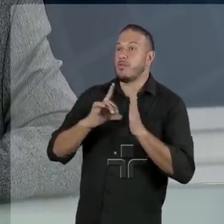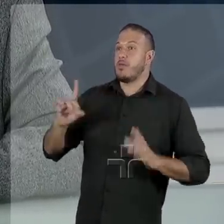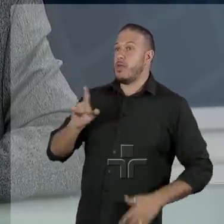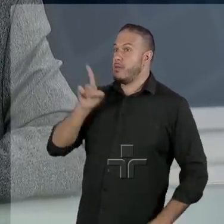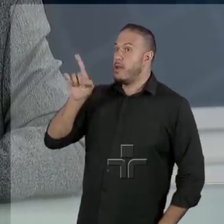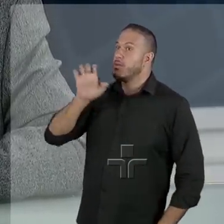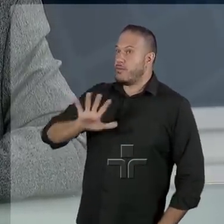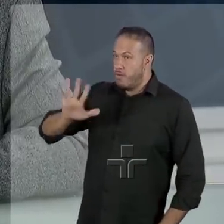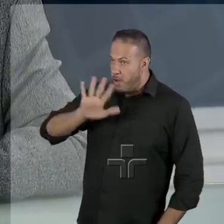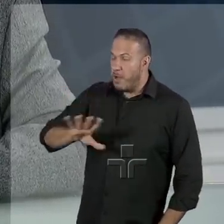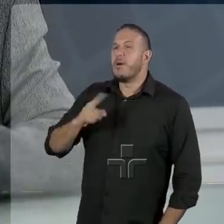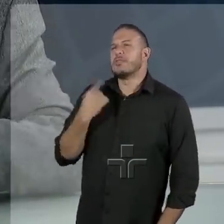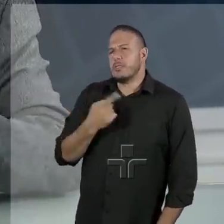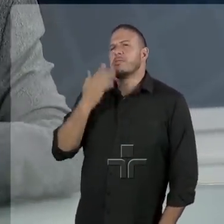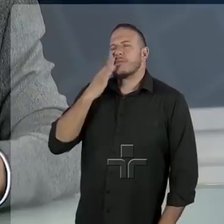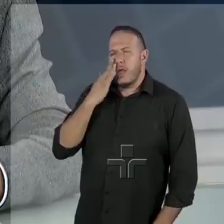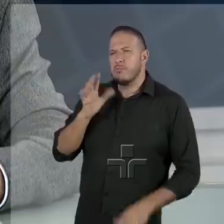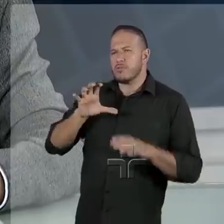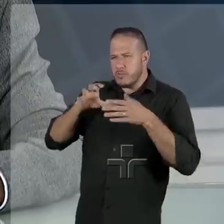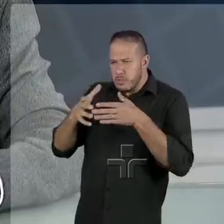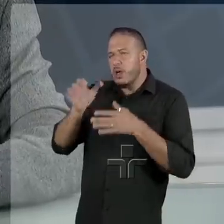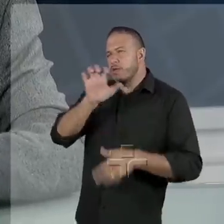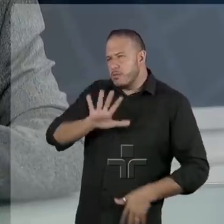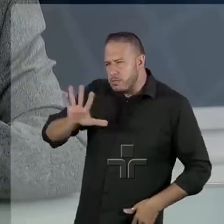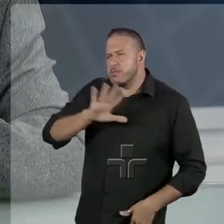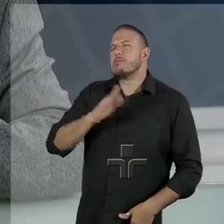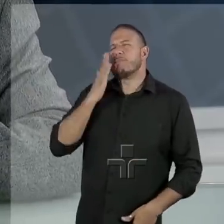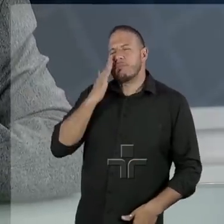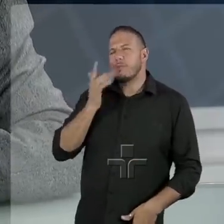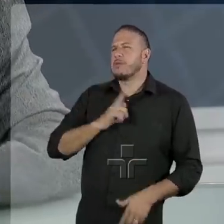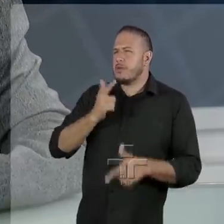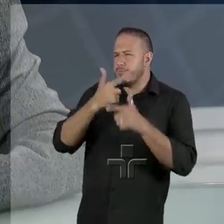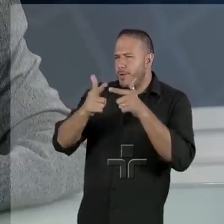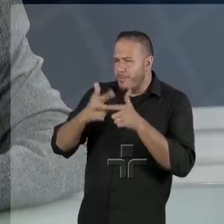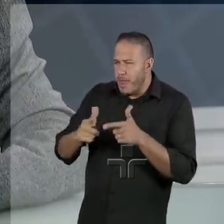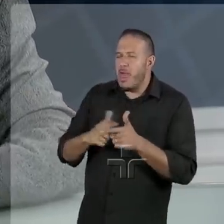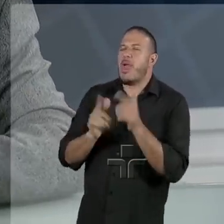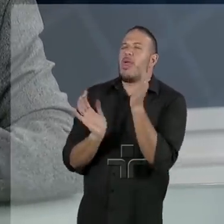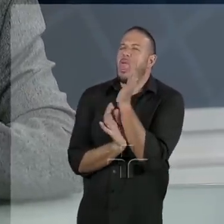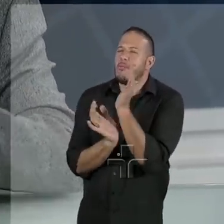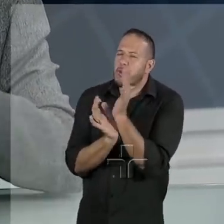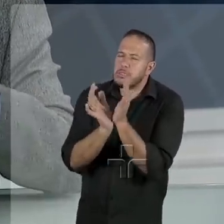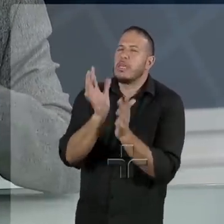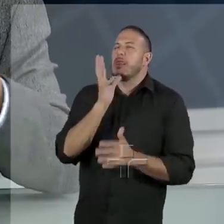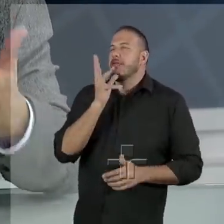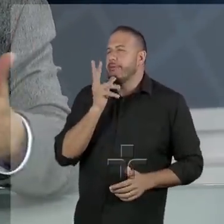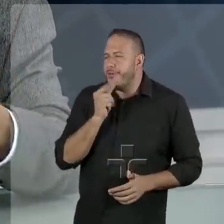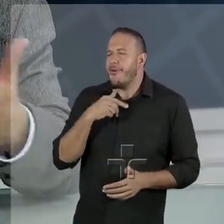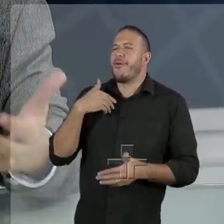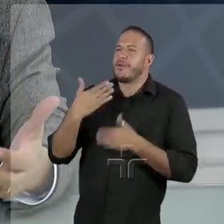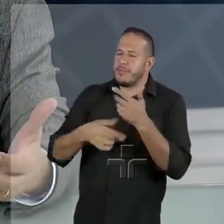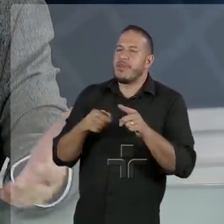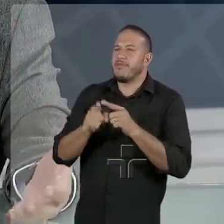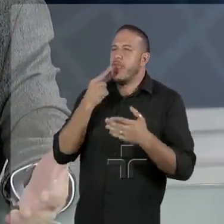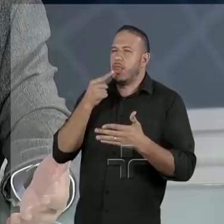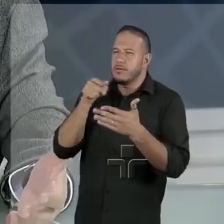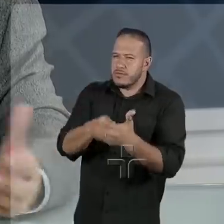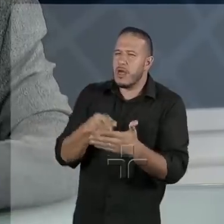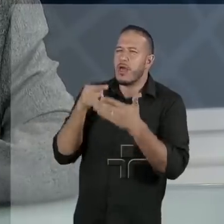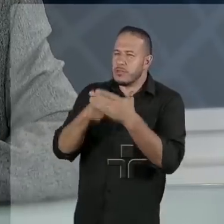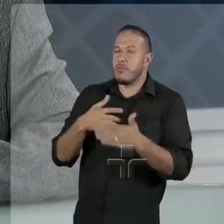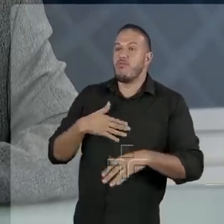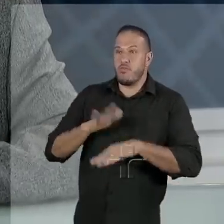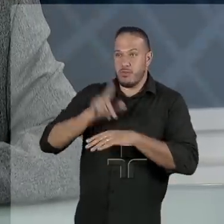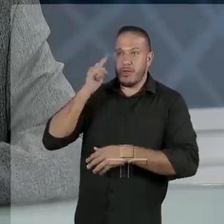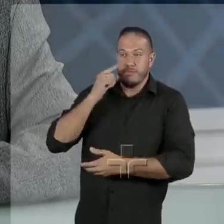sabe que a iniciativa da Comunidade Europeia, com todos os problemas, com a burocracia, né, que foi denunciado e anunciado muito pelo Reino